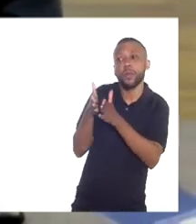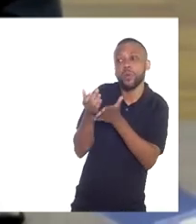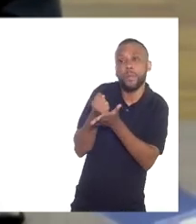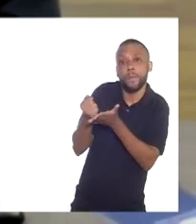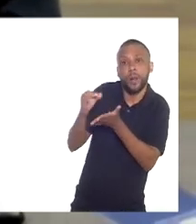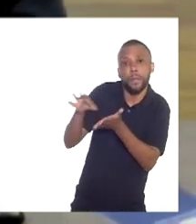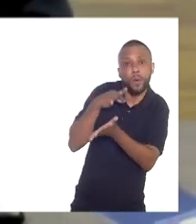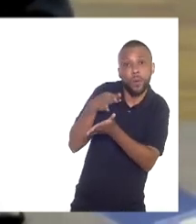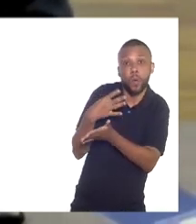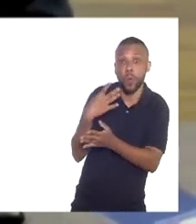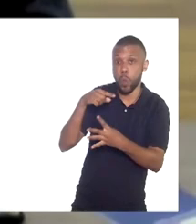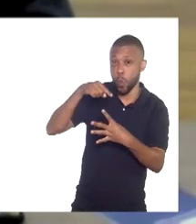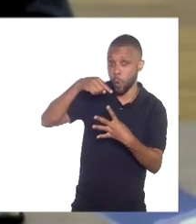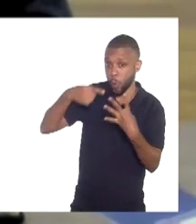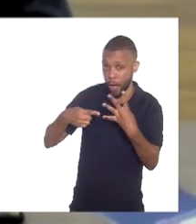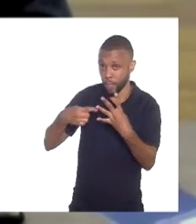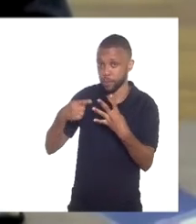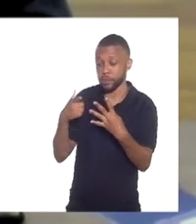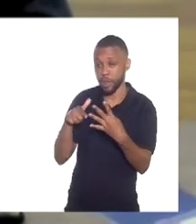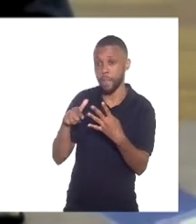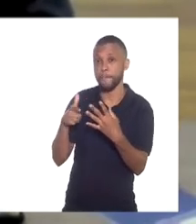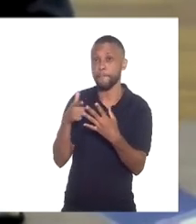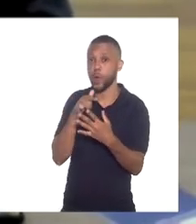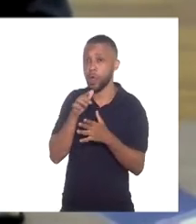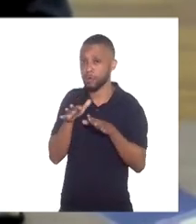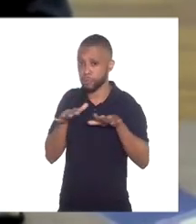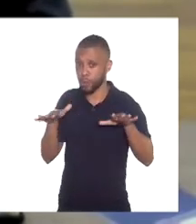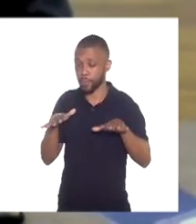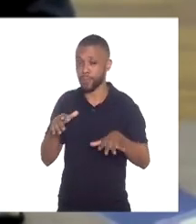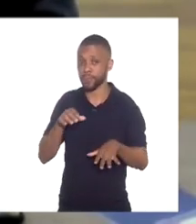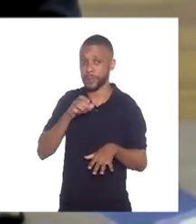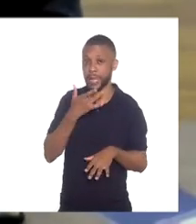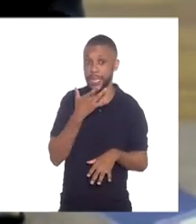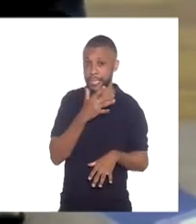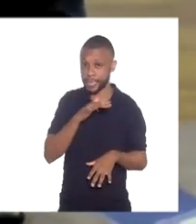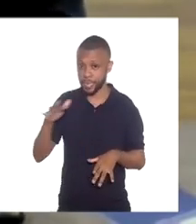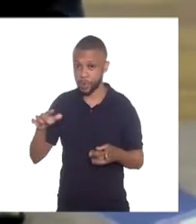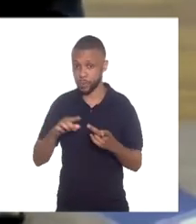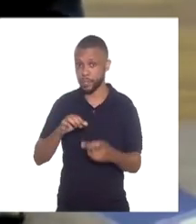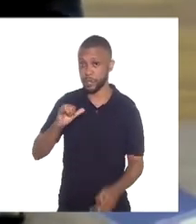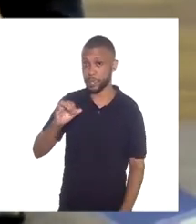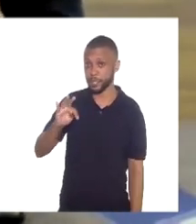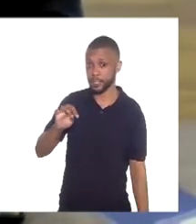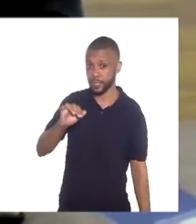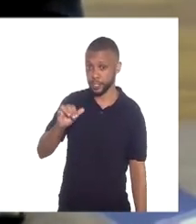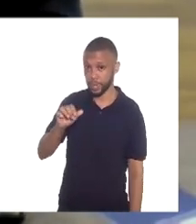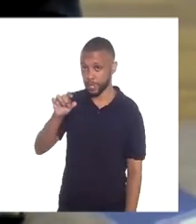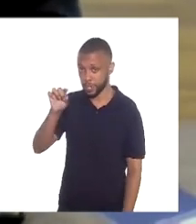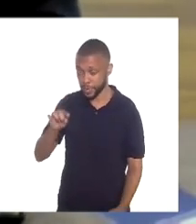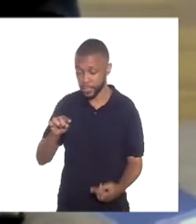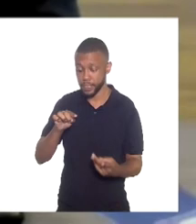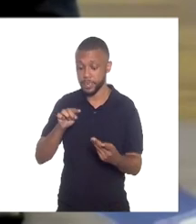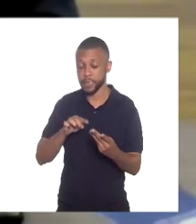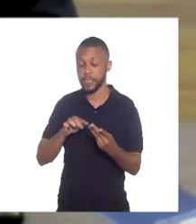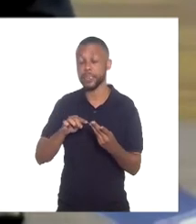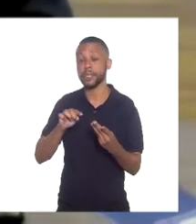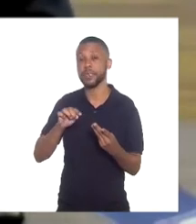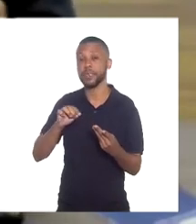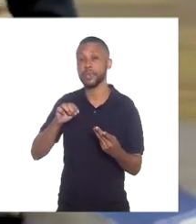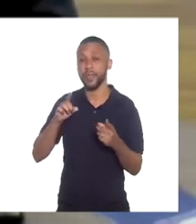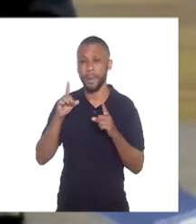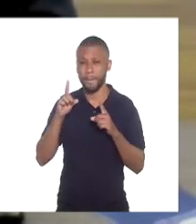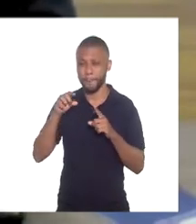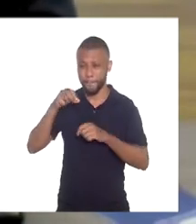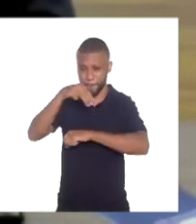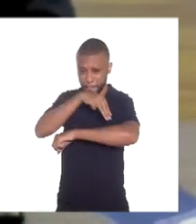são portuárias: Santos, Itajaí, Vitória e Macaé, depois de todos os problemas que teve. Então, uma